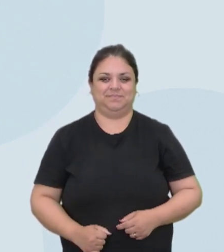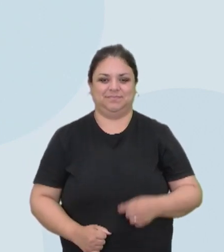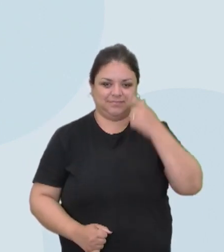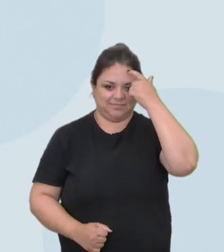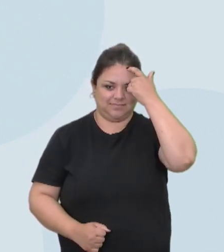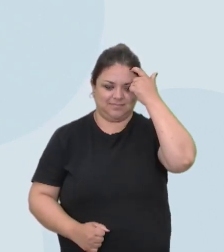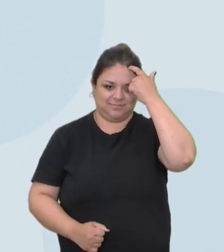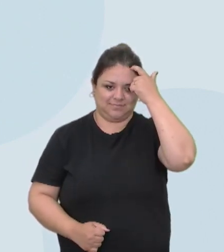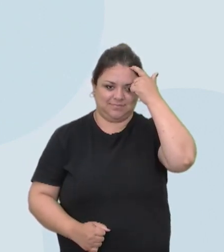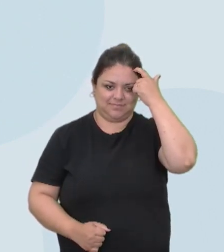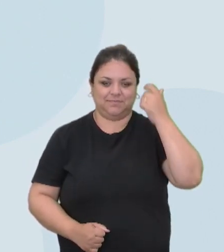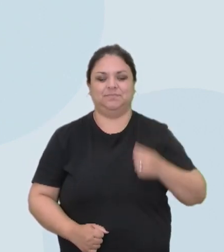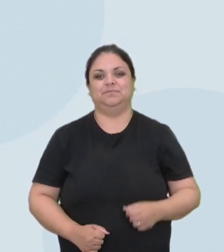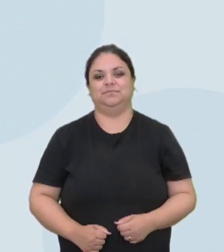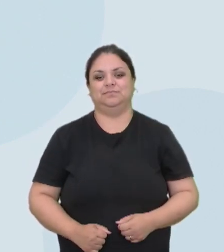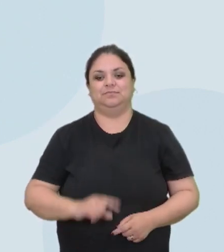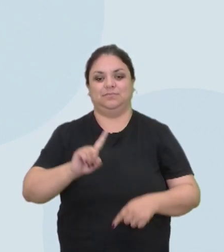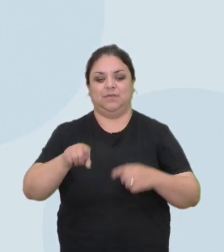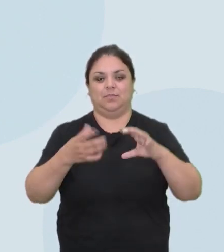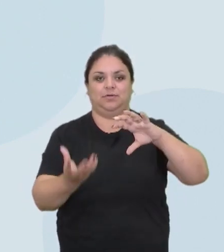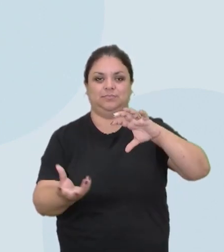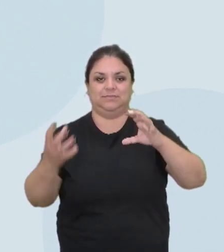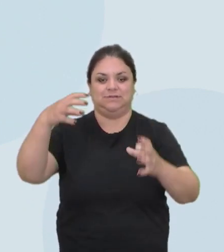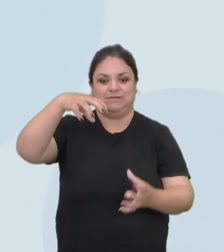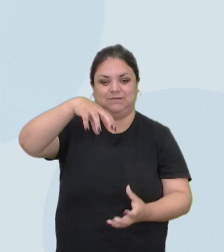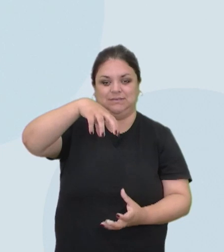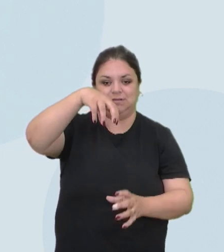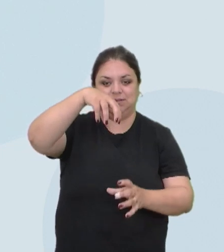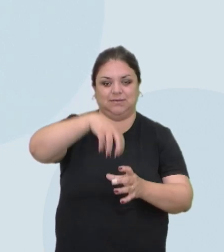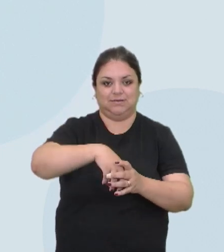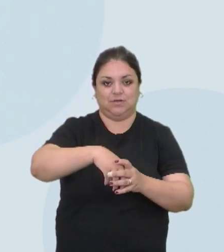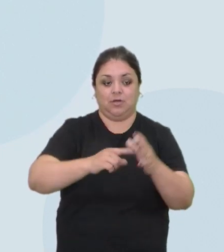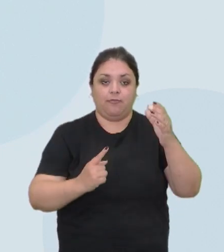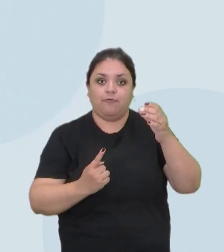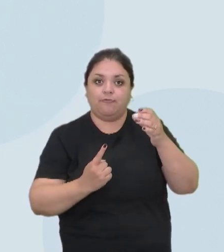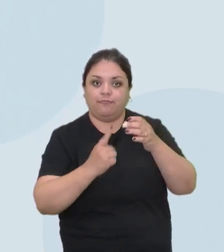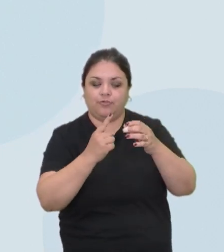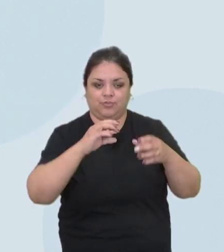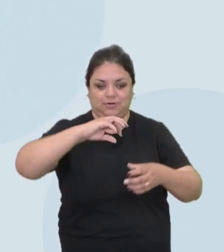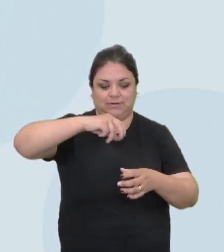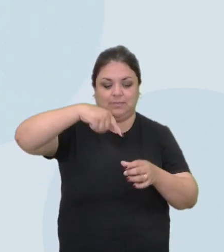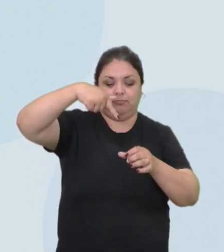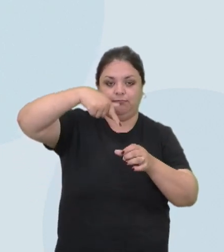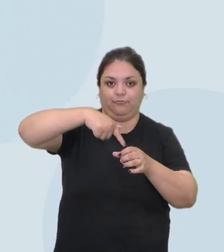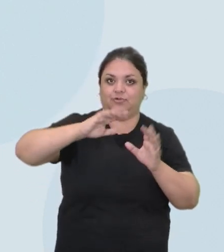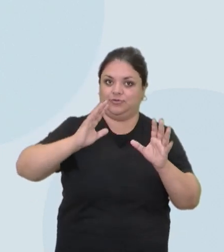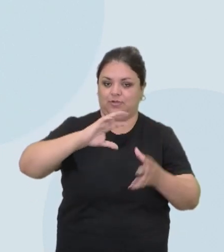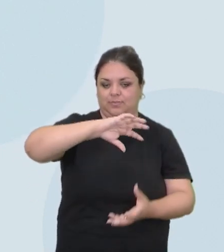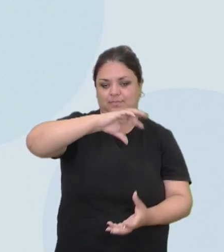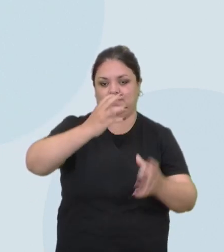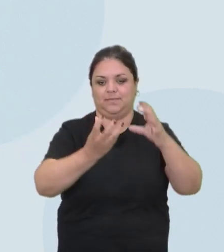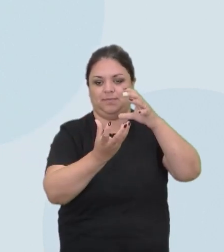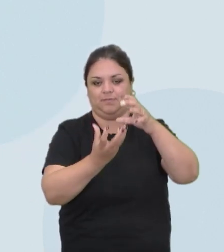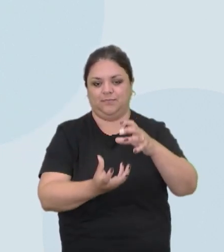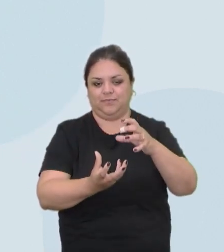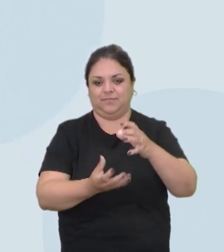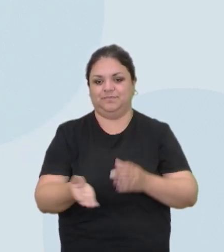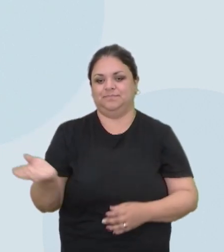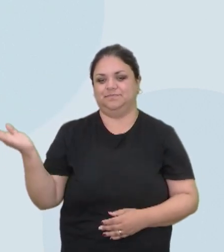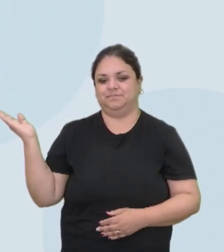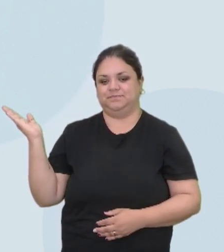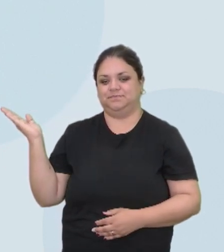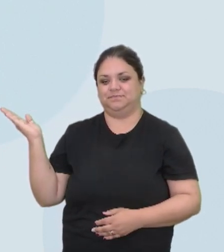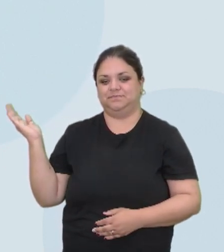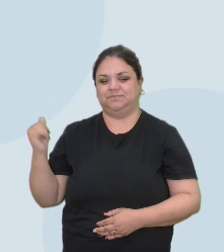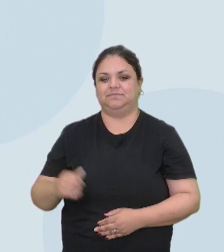em seguida, coloque a tampa já com os furos e encaixe as duas peças, como está mostrando ali na figura.